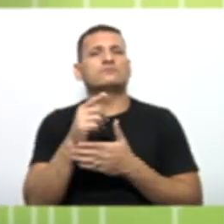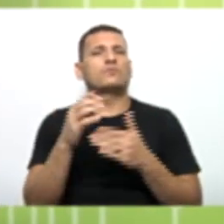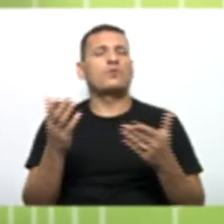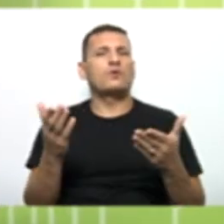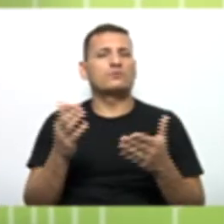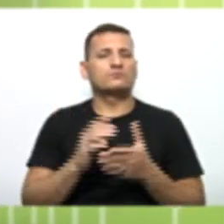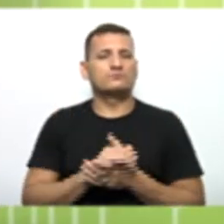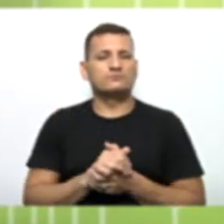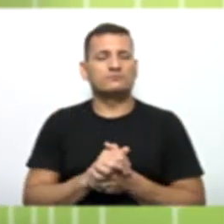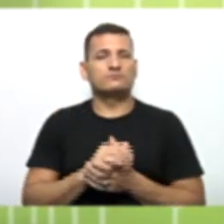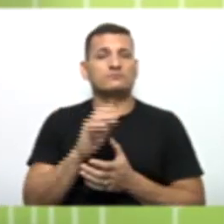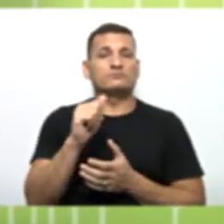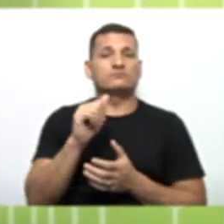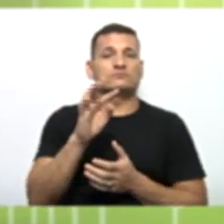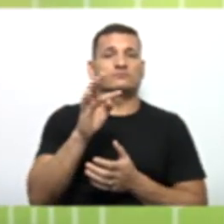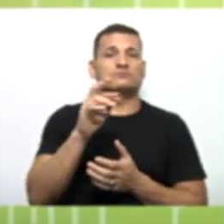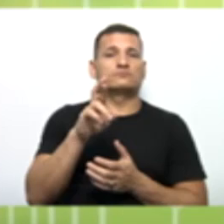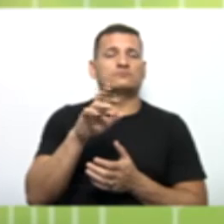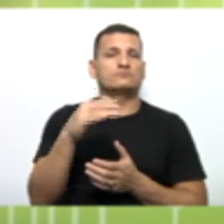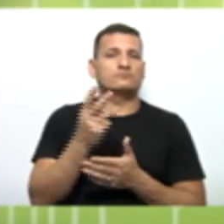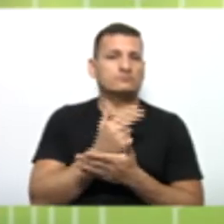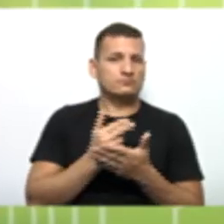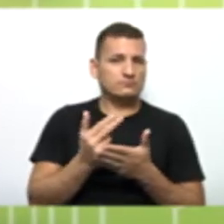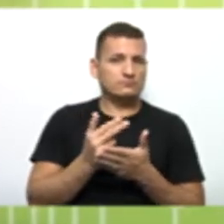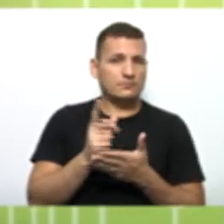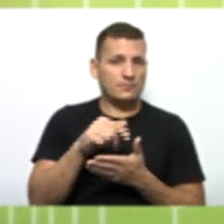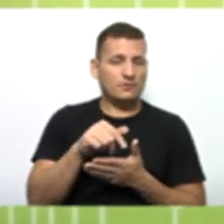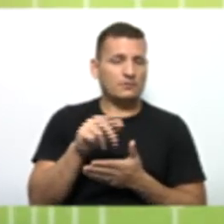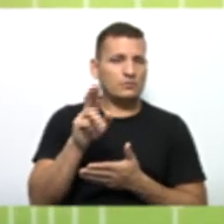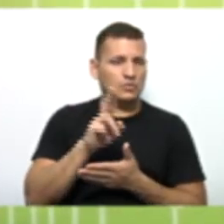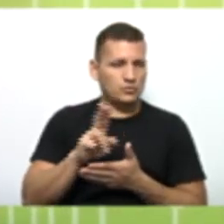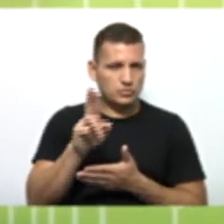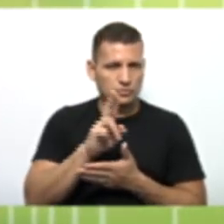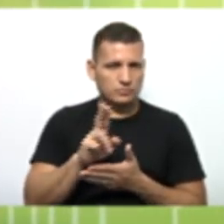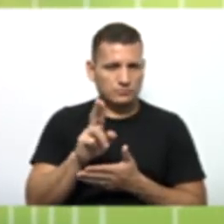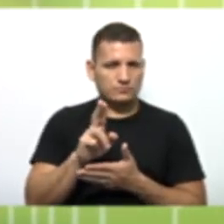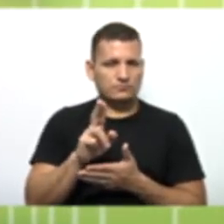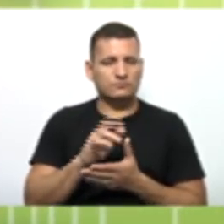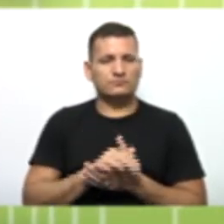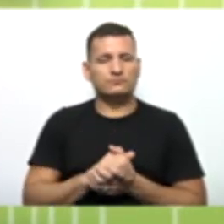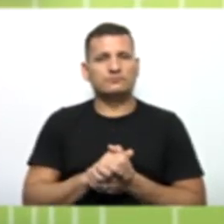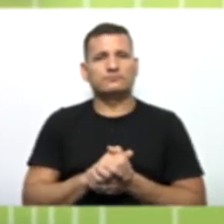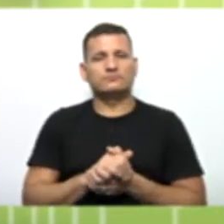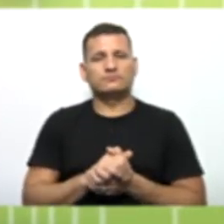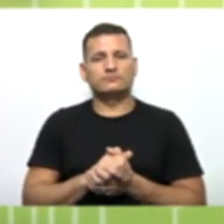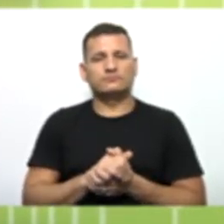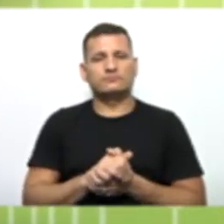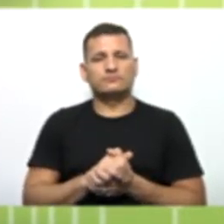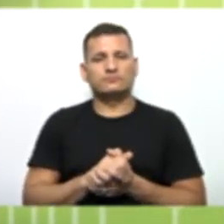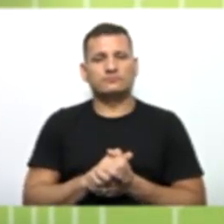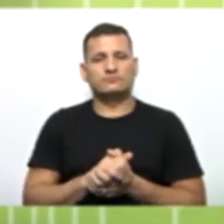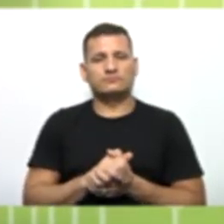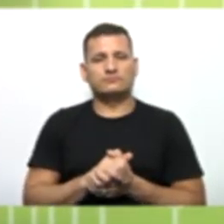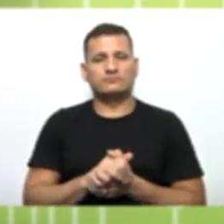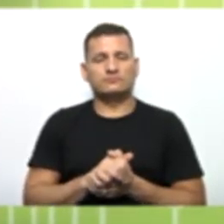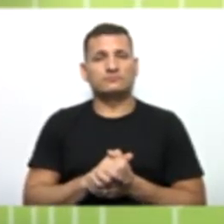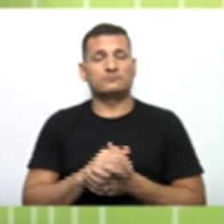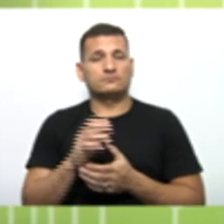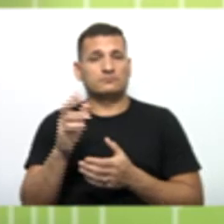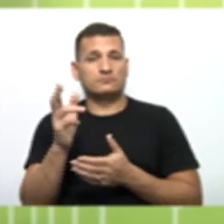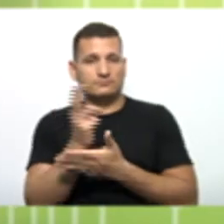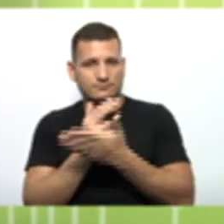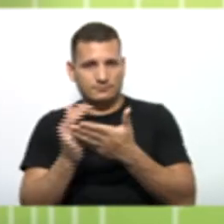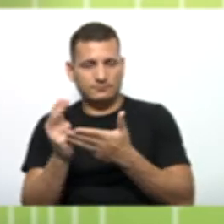Ator. Está em qual diagrama? Não é no diagrama de caso de uso? No diagrama de caso de uso, gente. No diagrama de